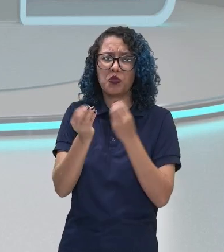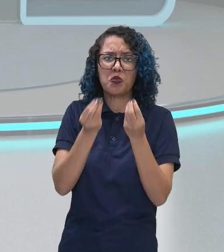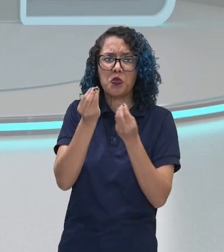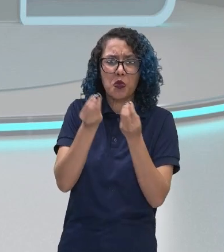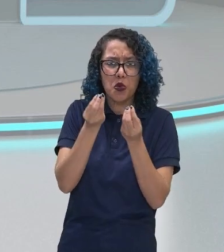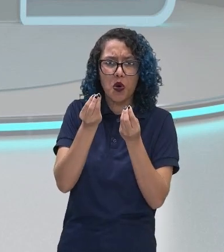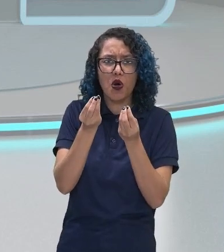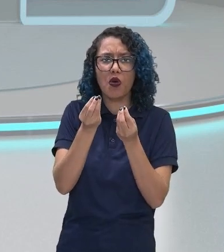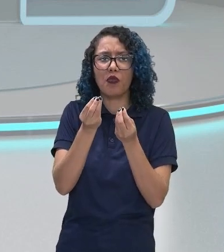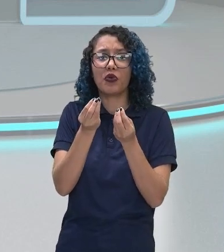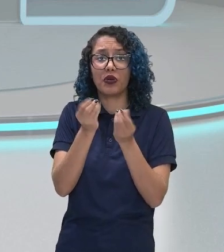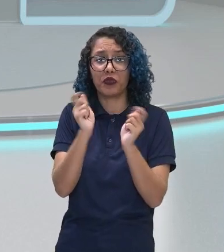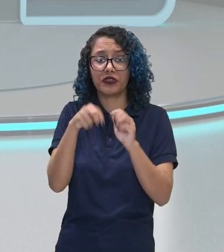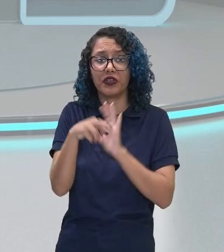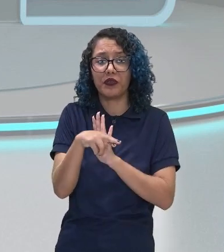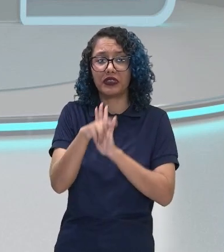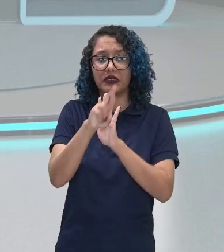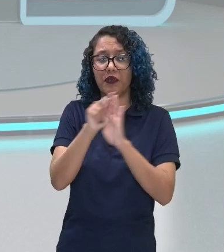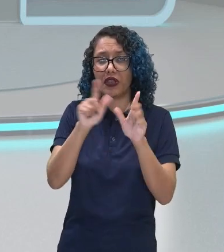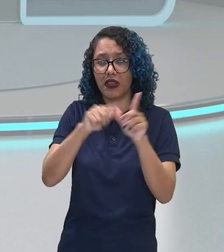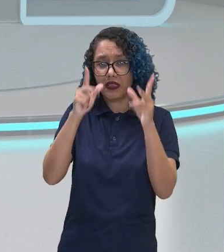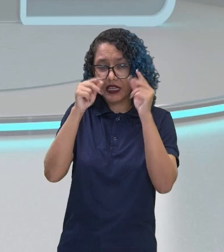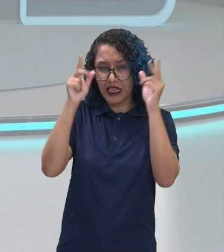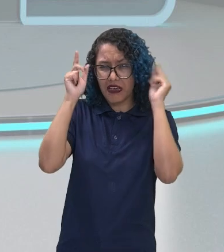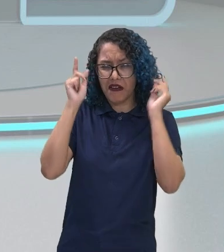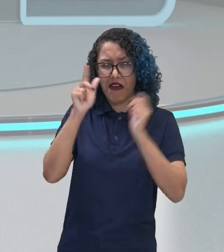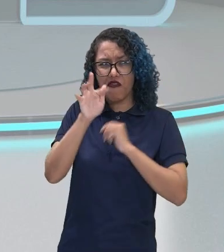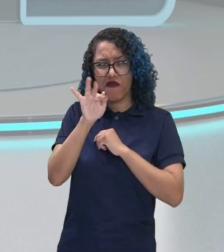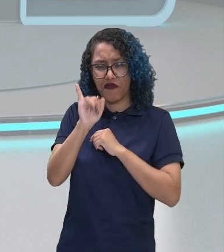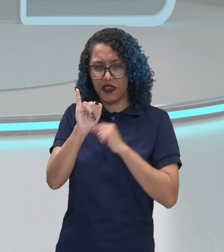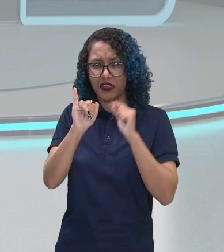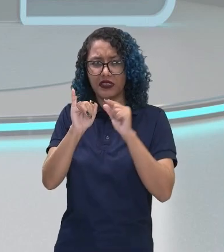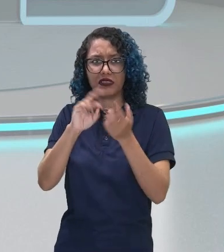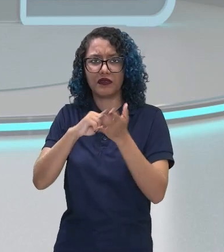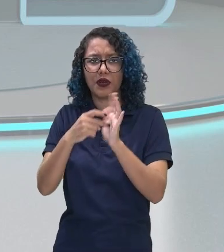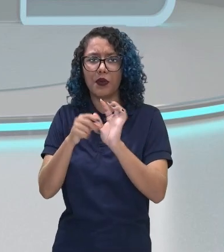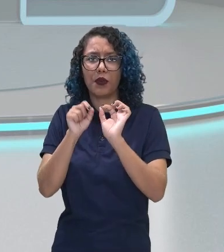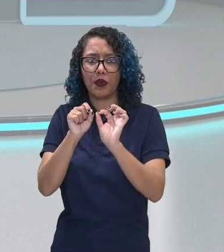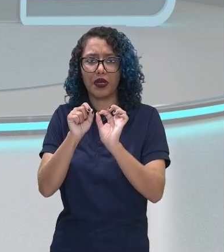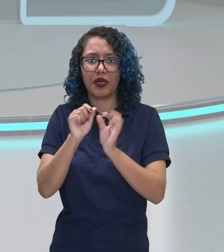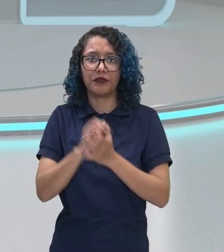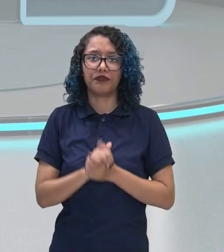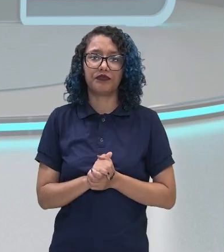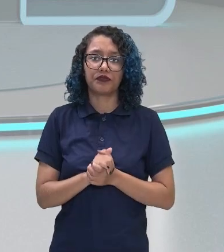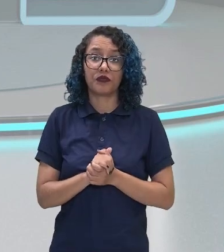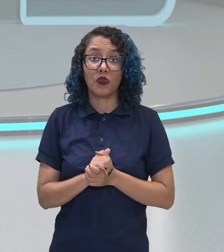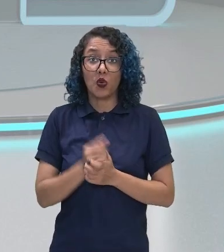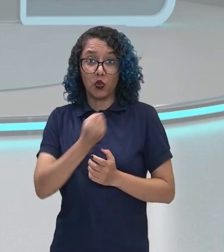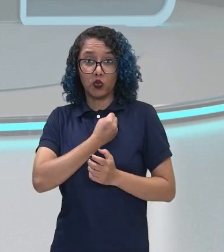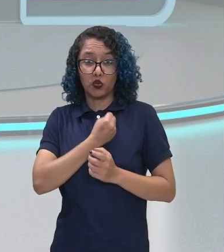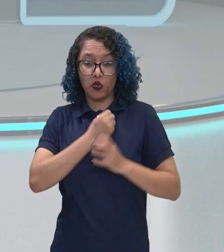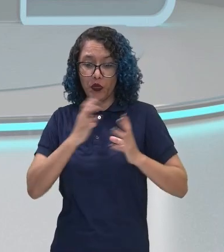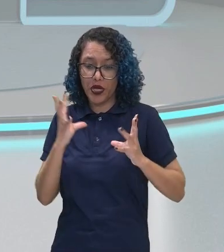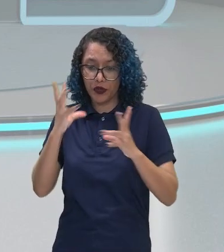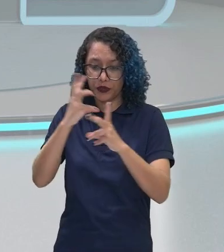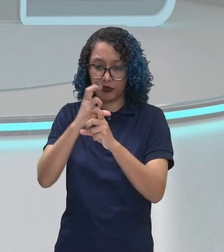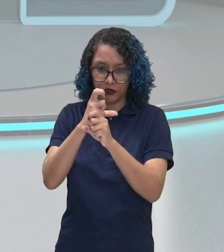pela letra grega φ, que seria a razão entre os números, que somaria ali